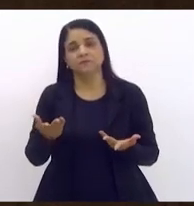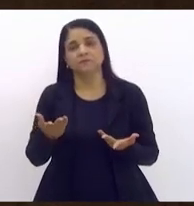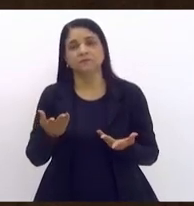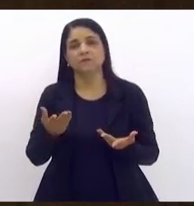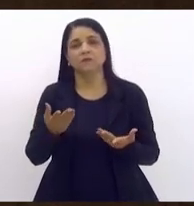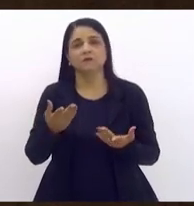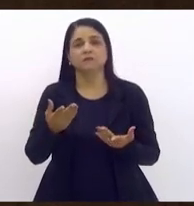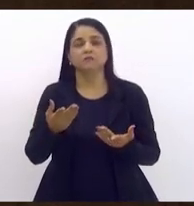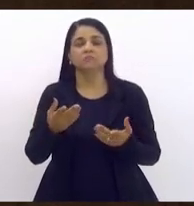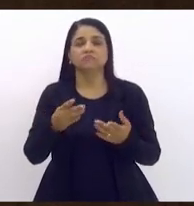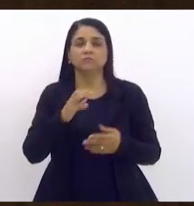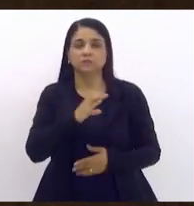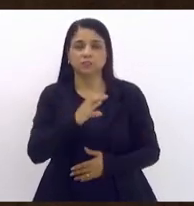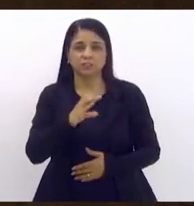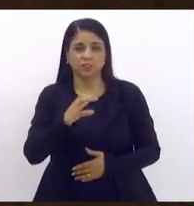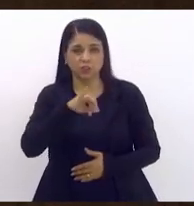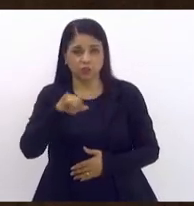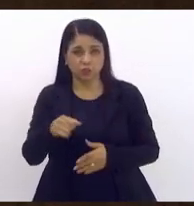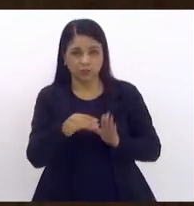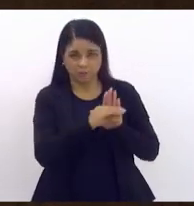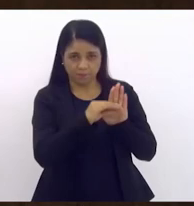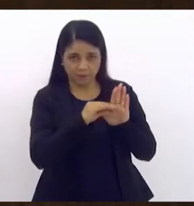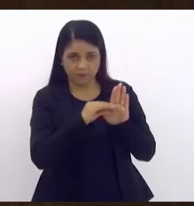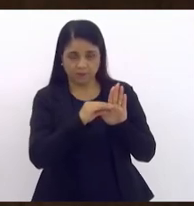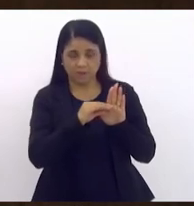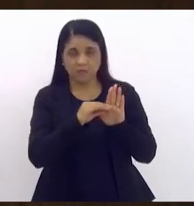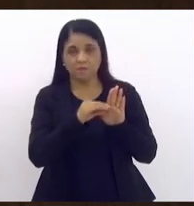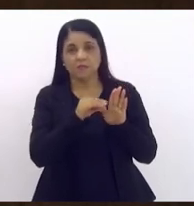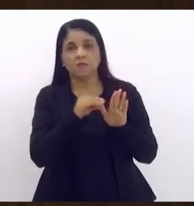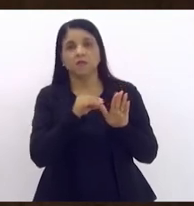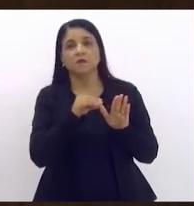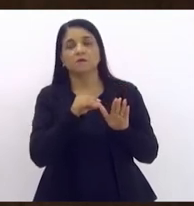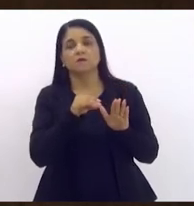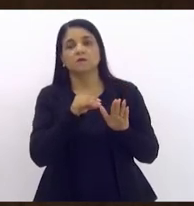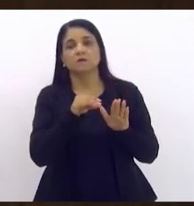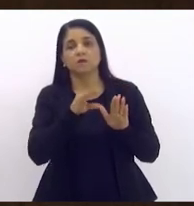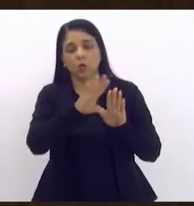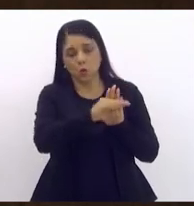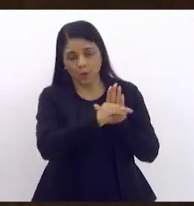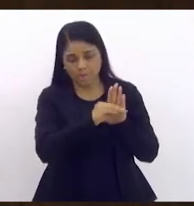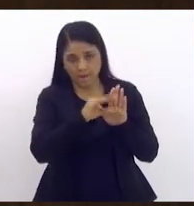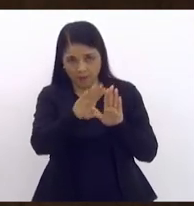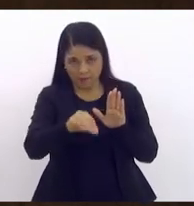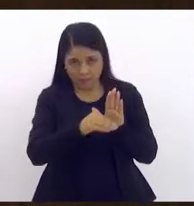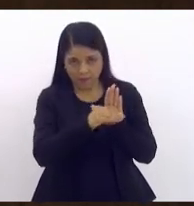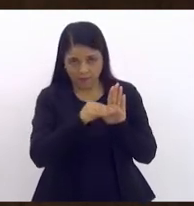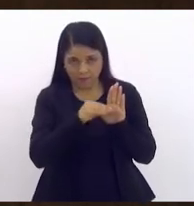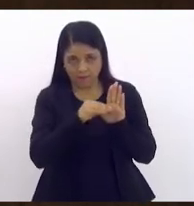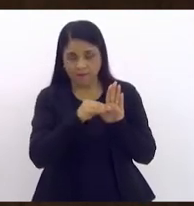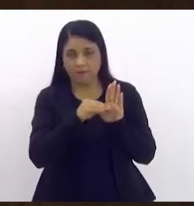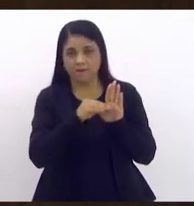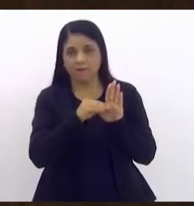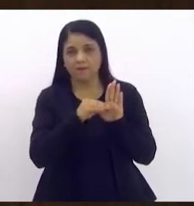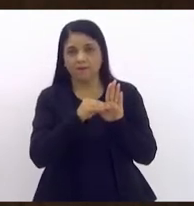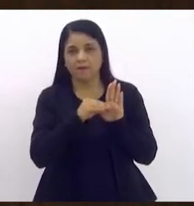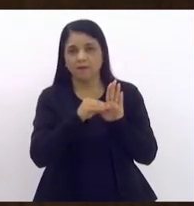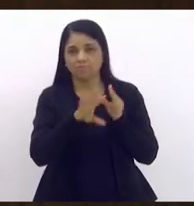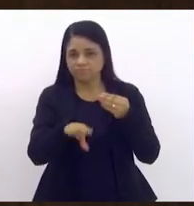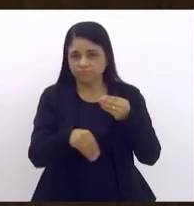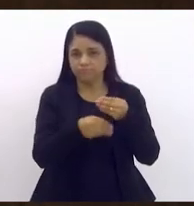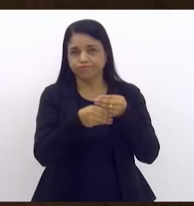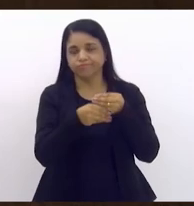parecer pela CCJ é pela juridicidade com emenda. A emenda é